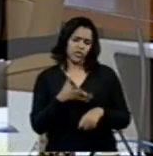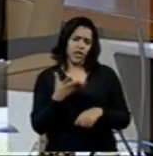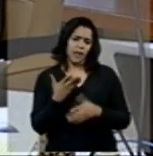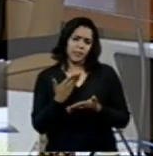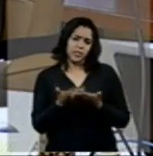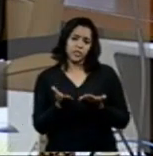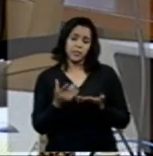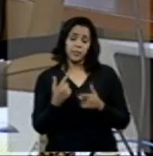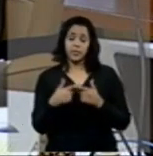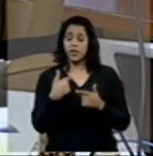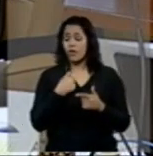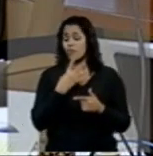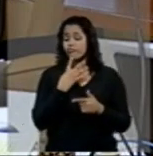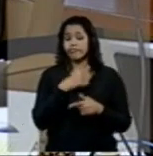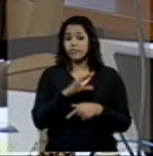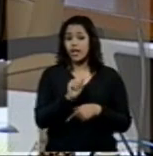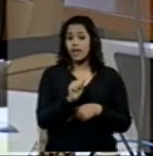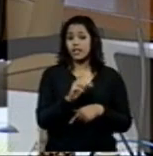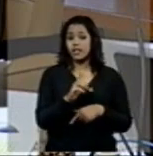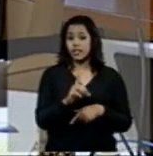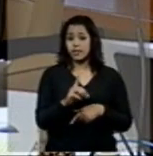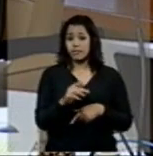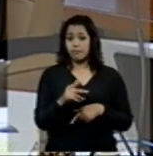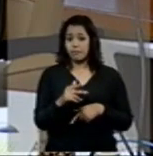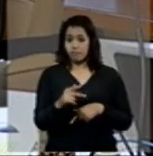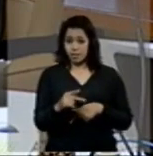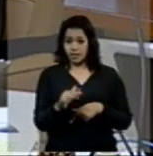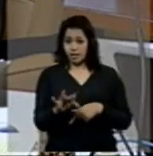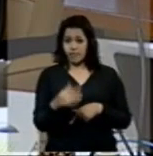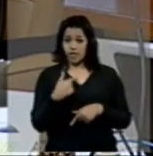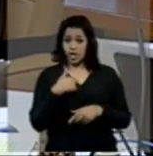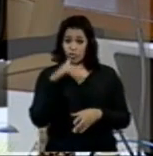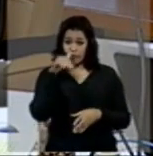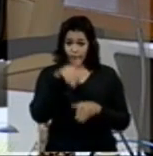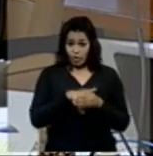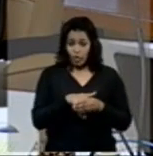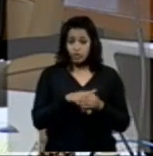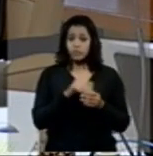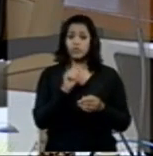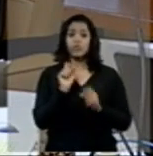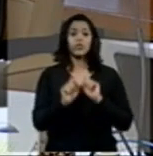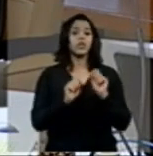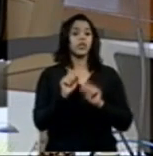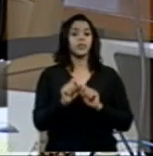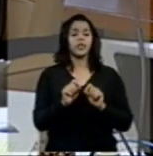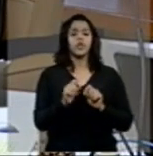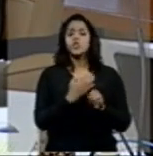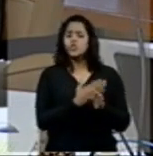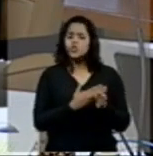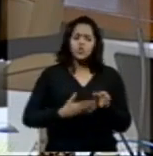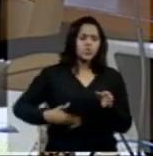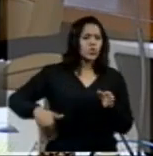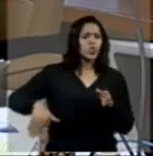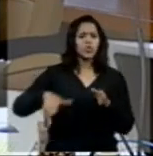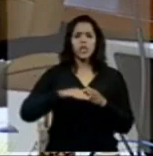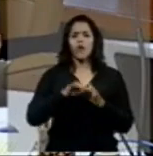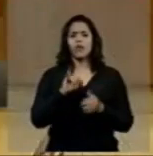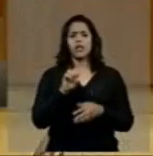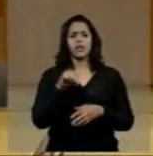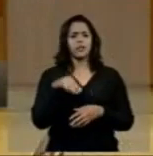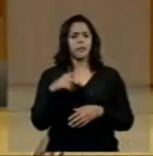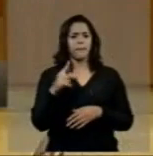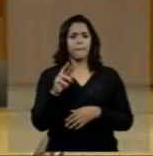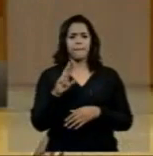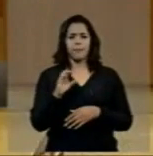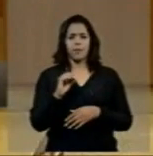da DPF, vencido nesta preliminar, voto pela sua integral improcedência.